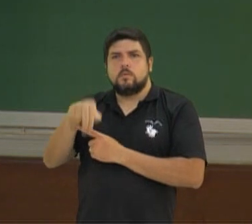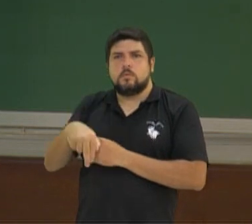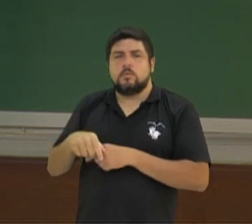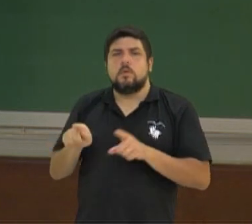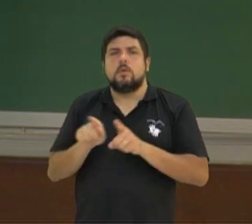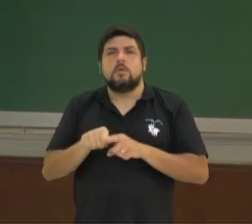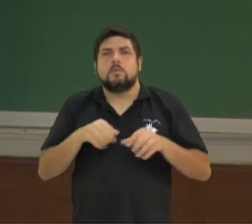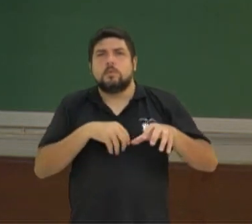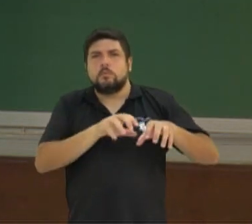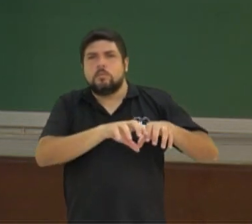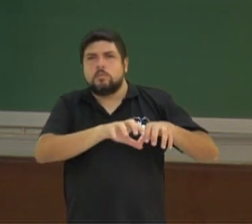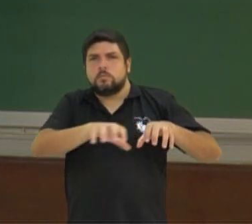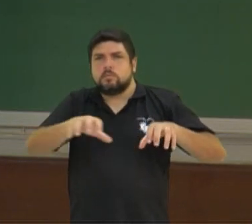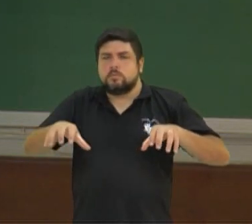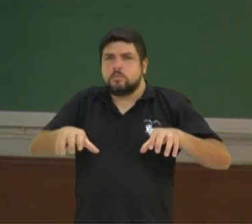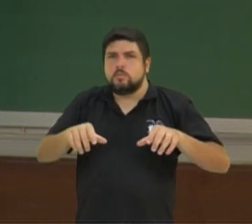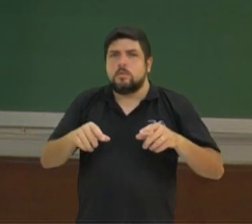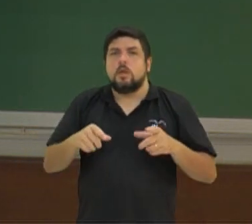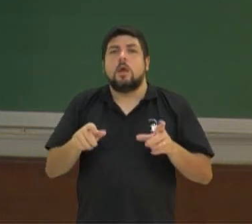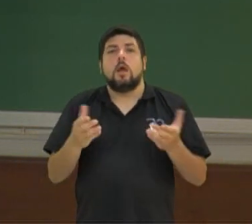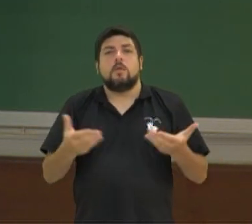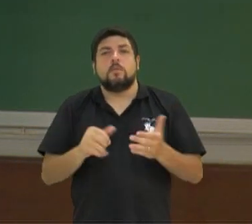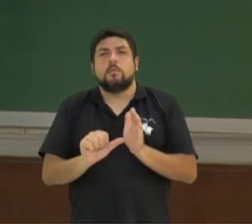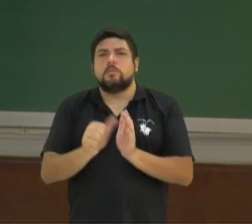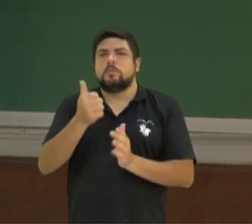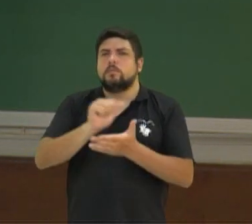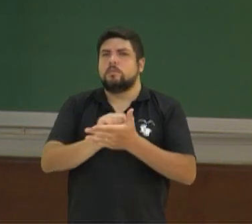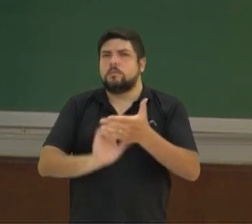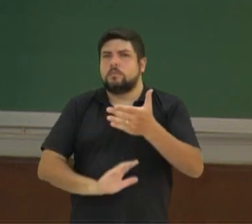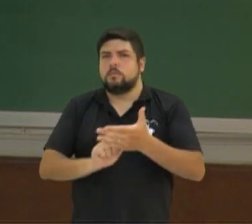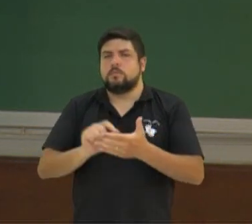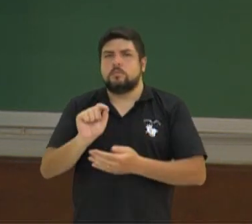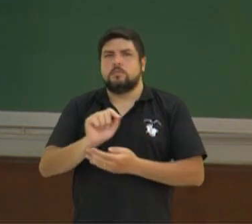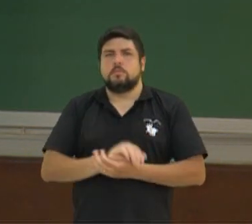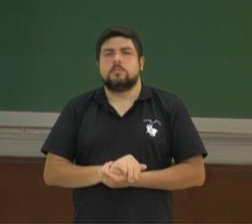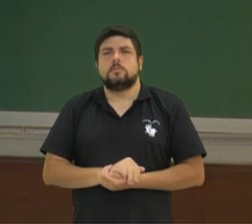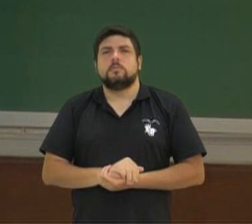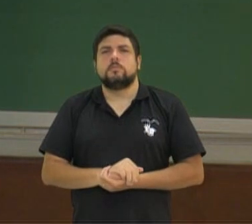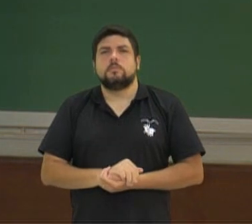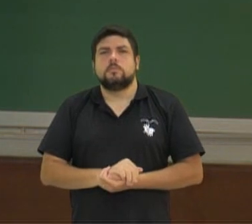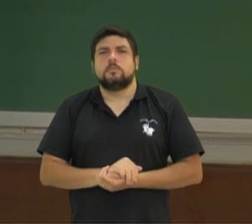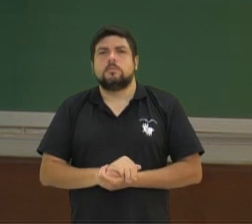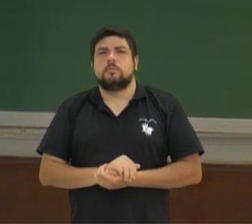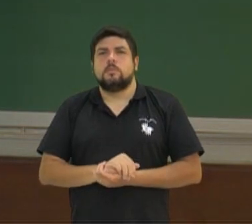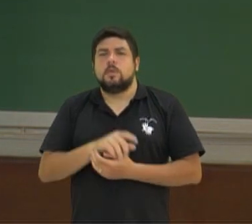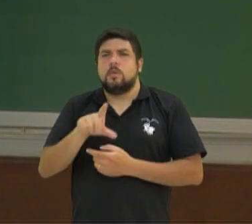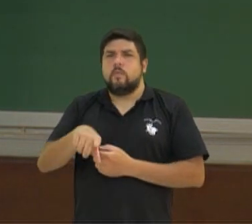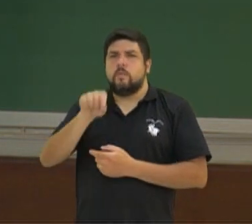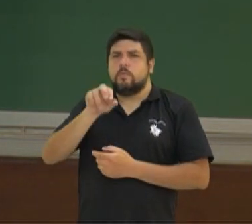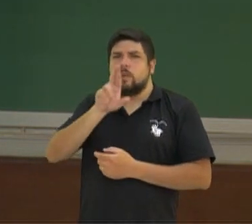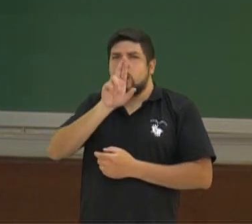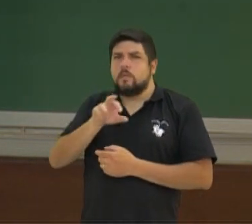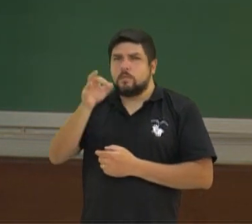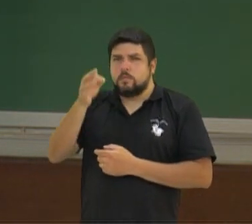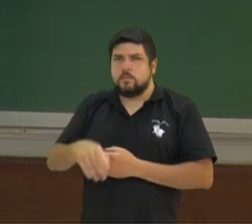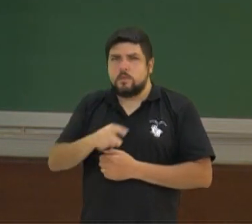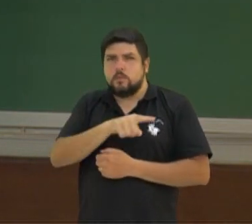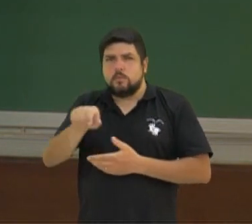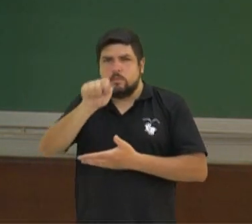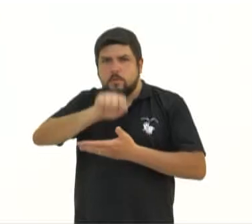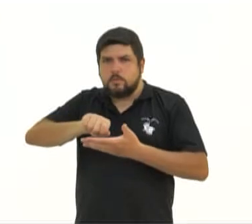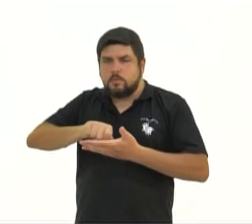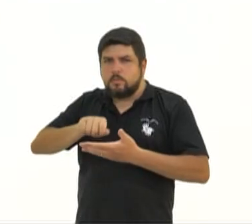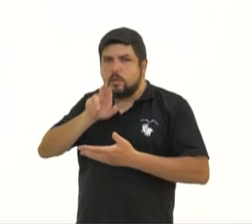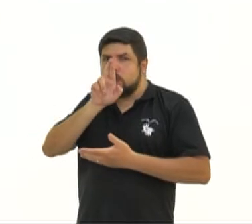que regulamentam a modalidade, né? Temos a primeira atividade da aula de hoje, que é a seguinte, atividade objetiva, então faz as suas anotações lá e responde o